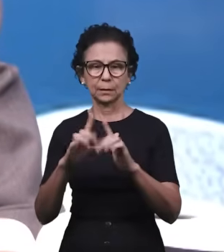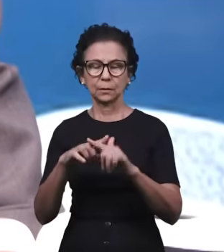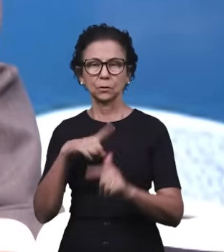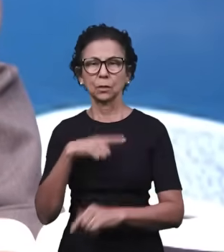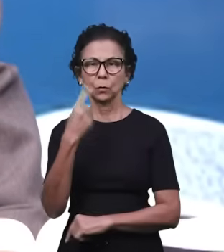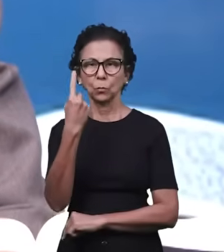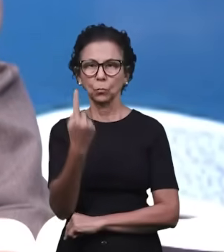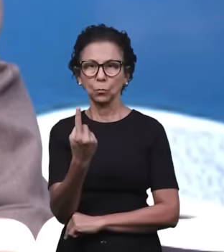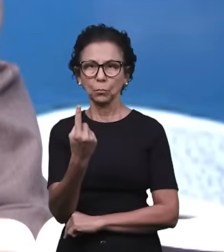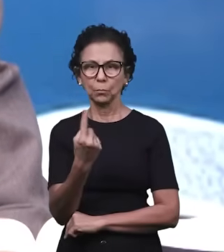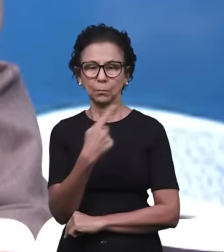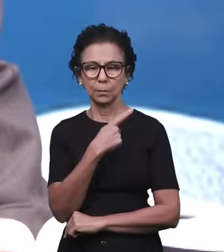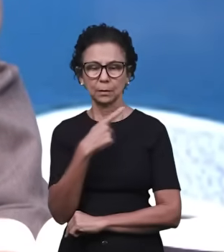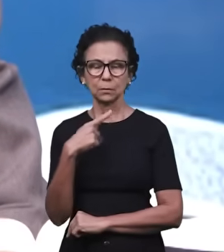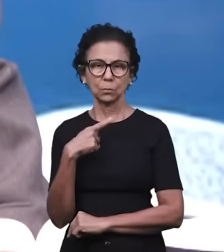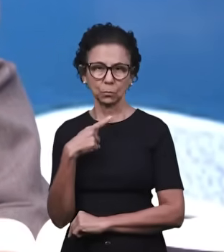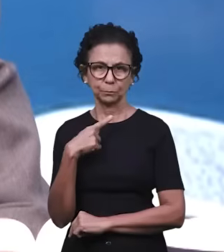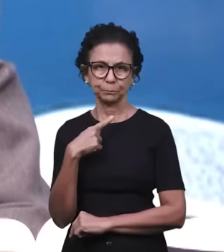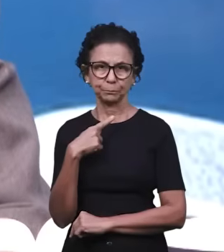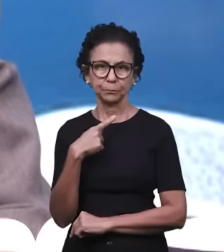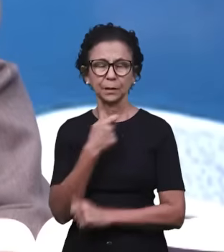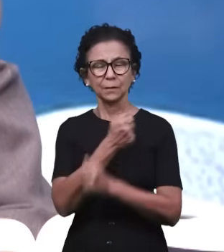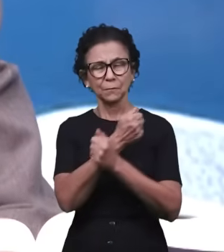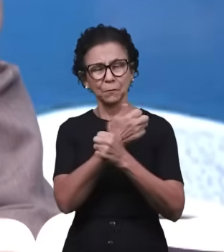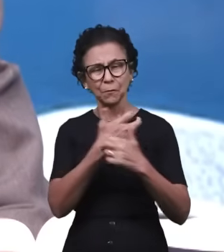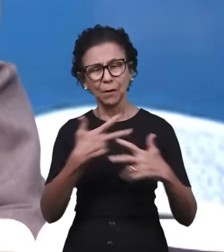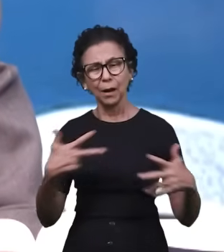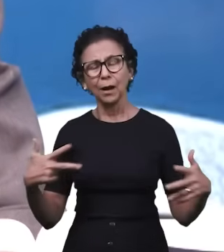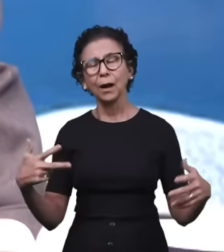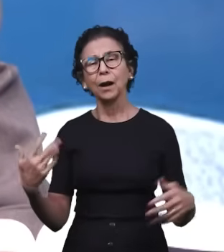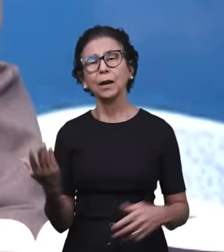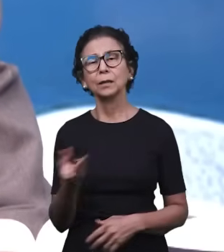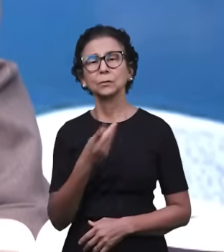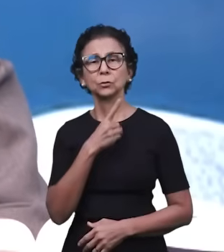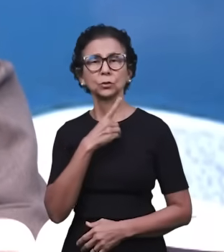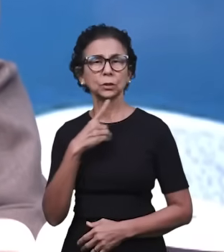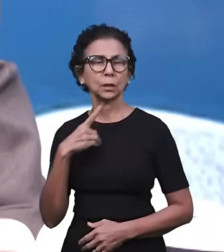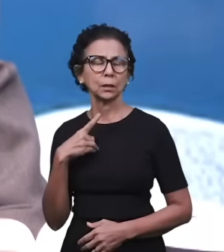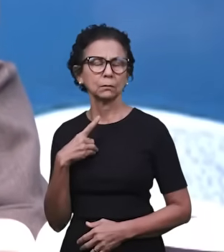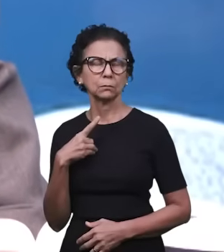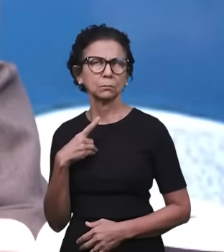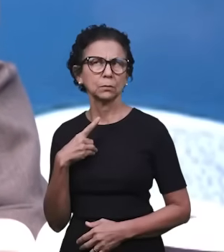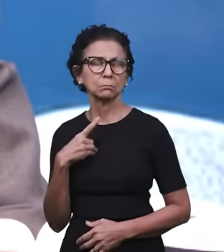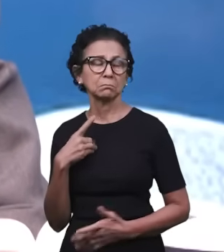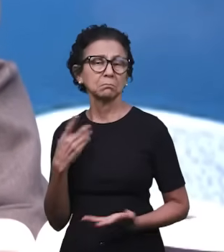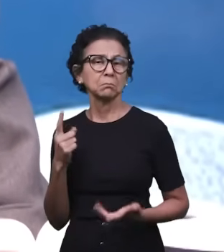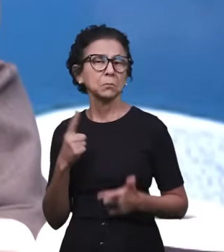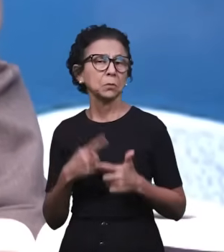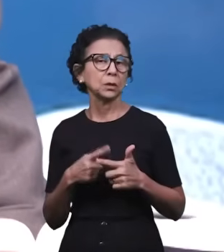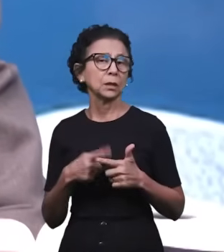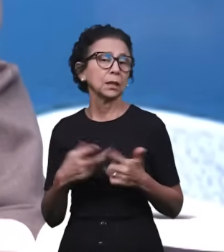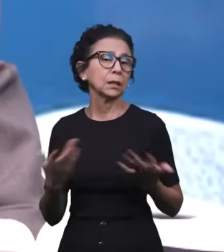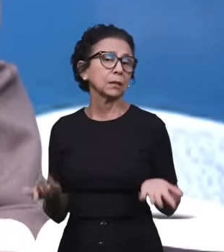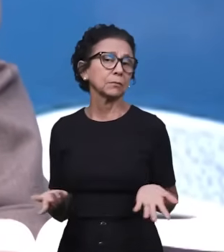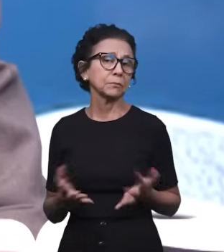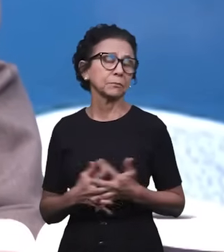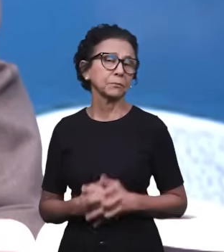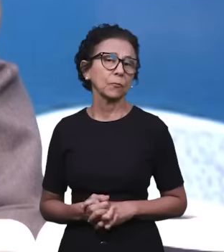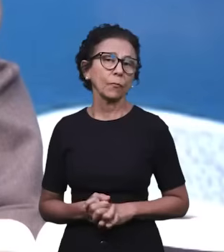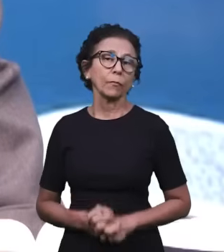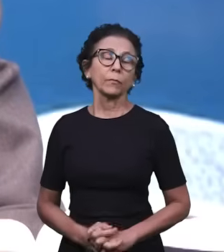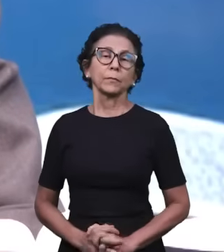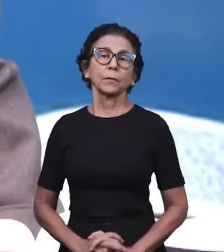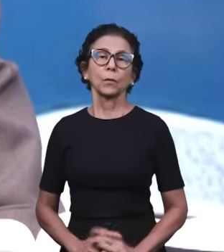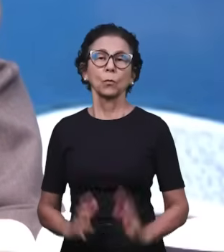da igreja, e tem vários diáconos. Por que um pastor e vários diáconos? Por quê? Porque os